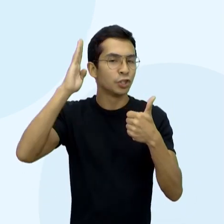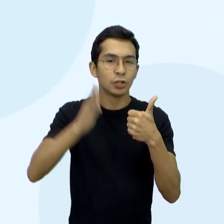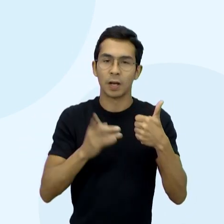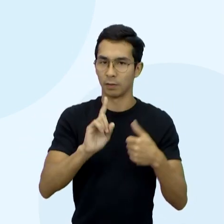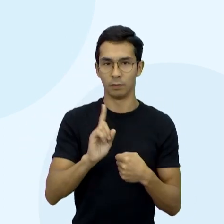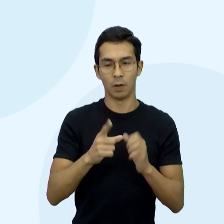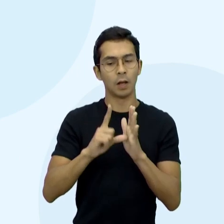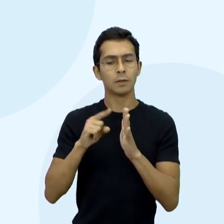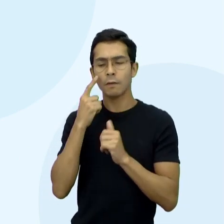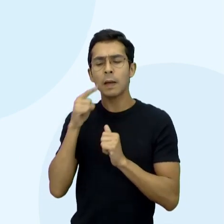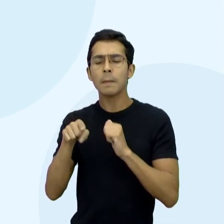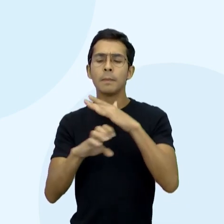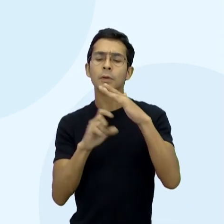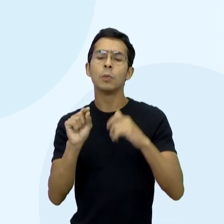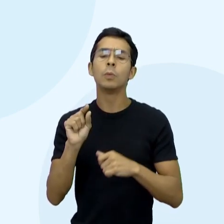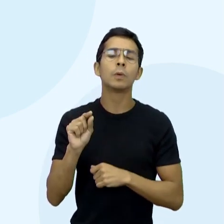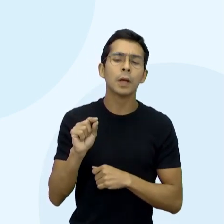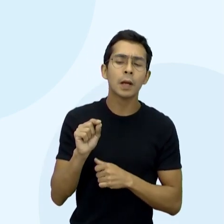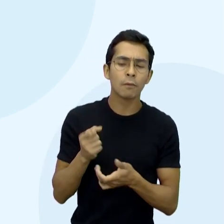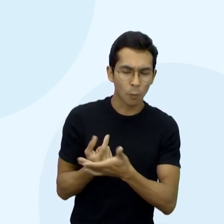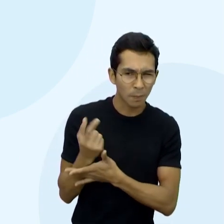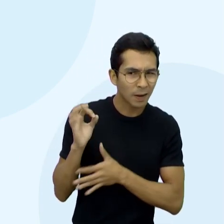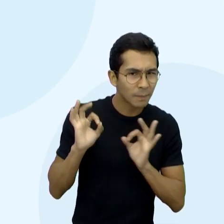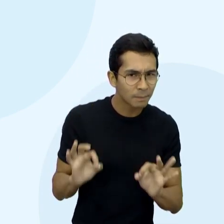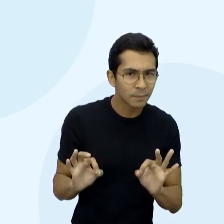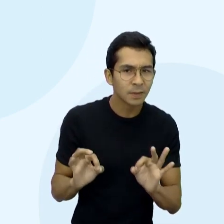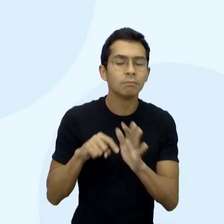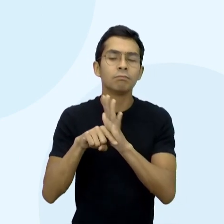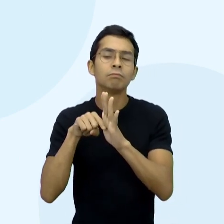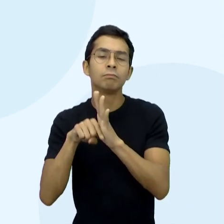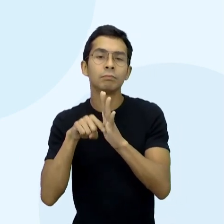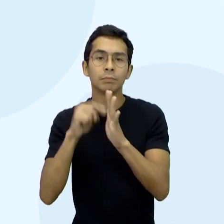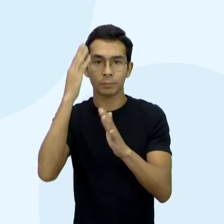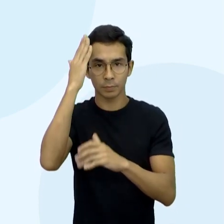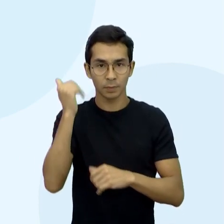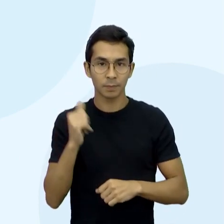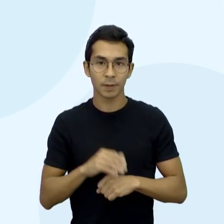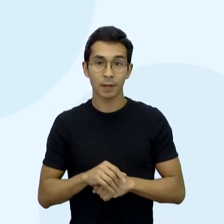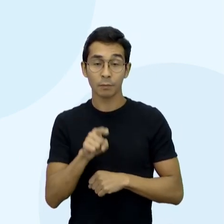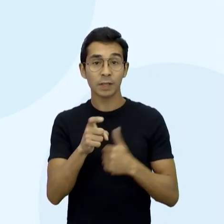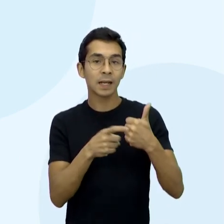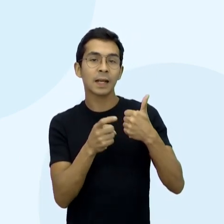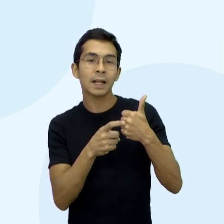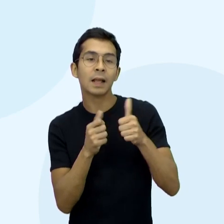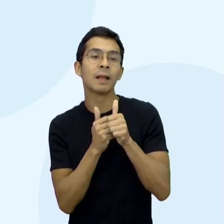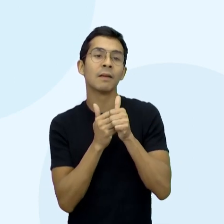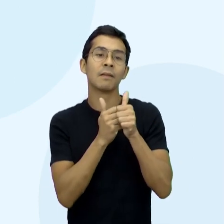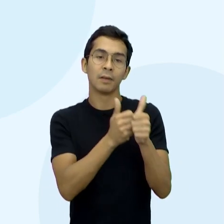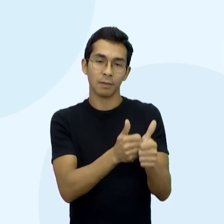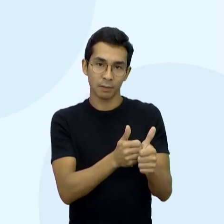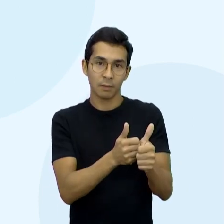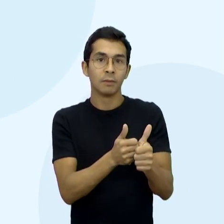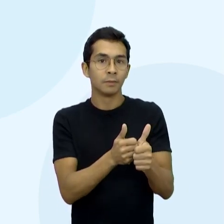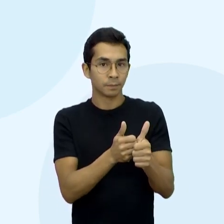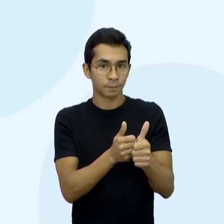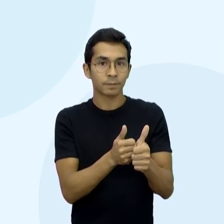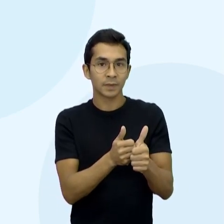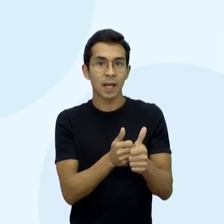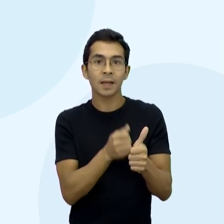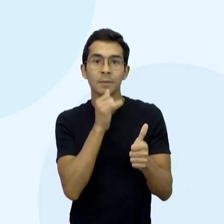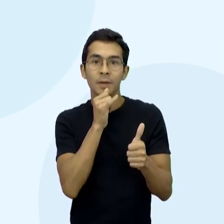lembre-se, a cada clique feito nas mídias sociais, informações sobre suas preferências são coletadas, associando o